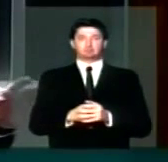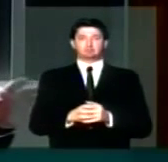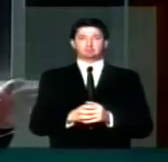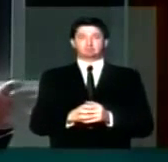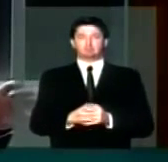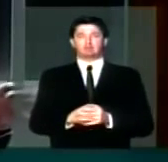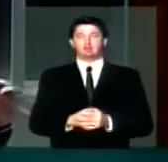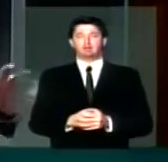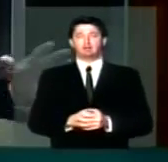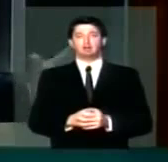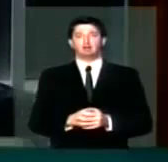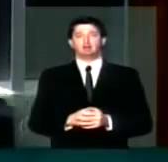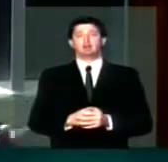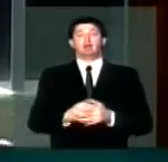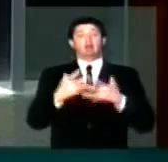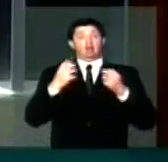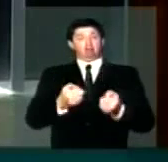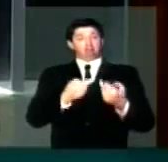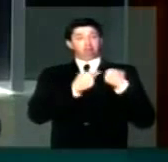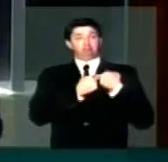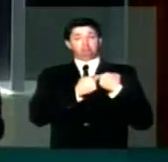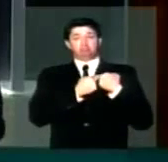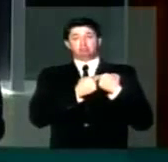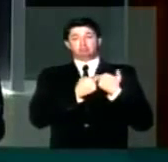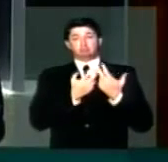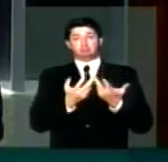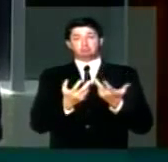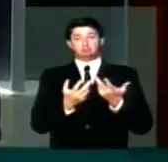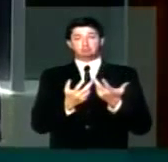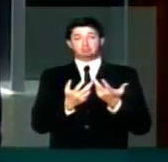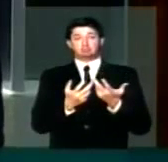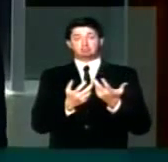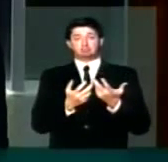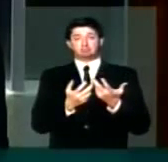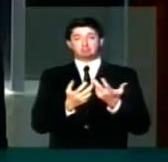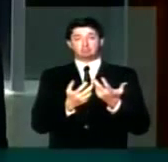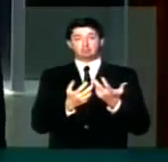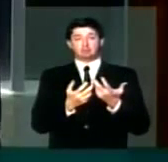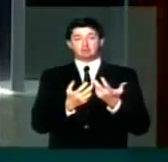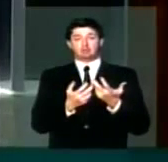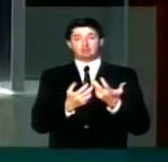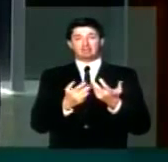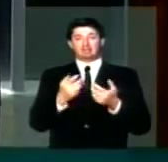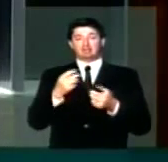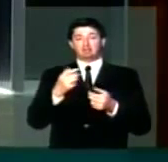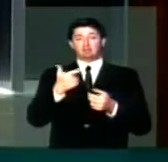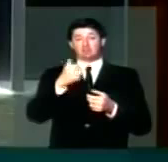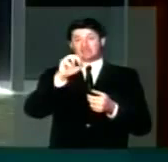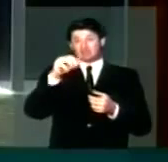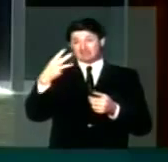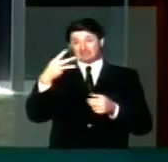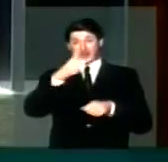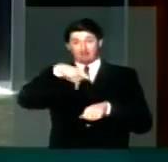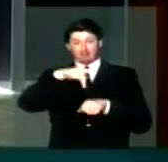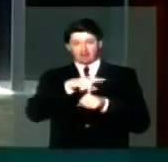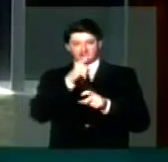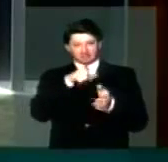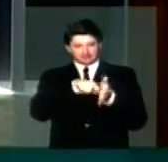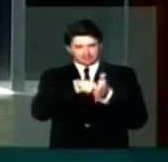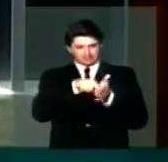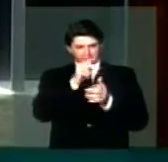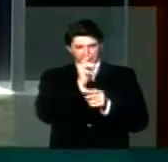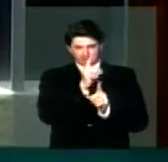assumiu a responsabilidade de, em 203 países, identificar em cada